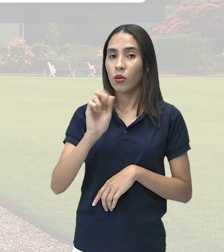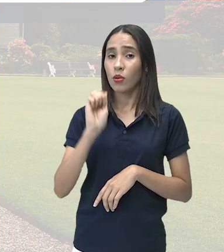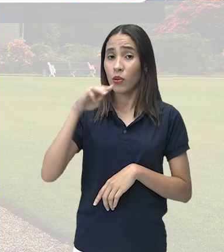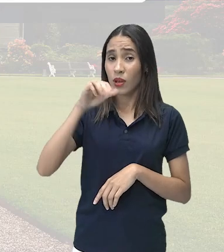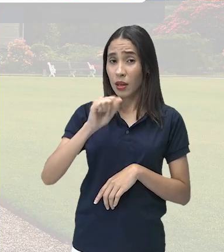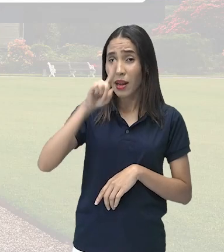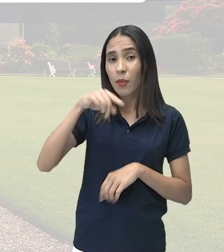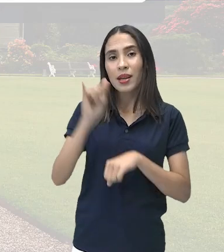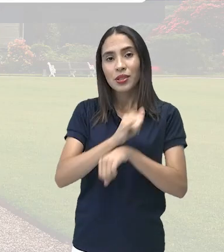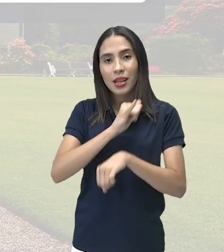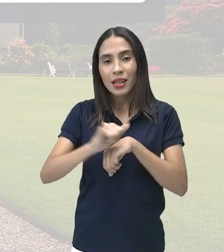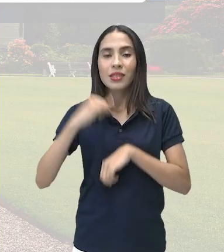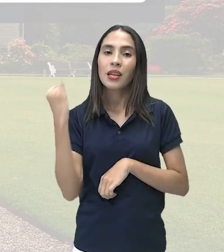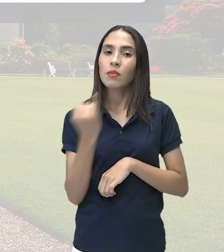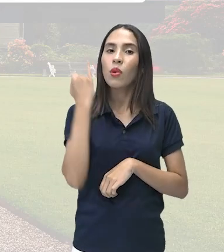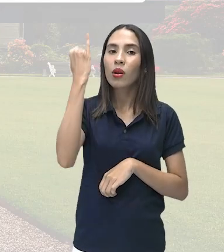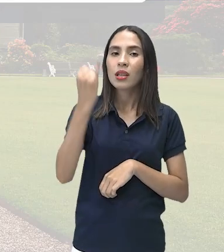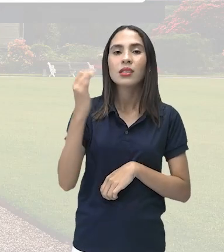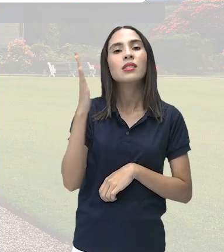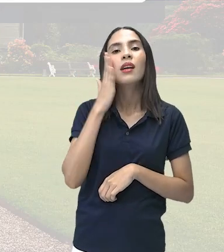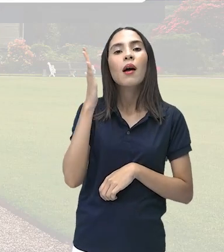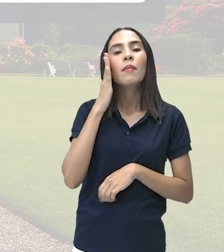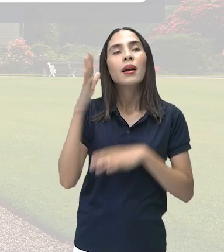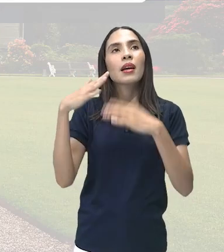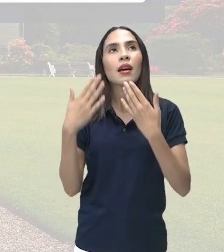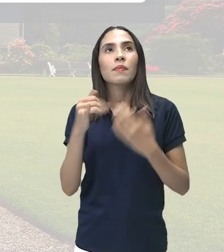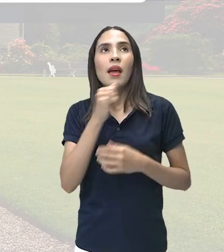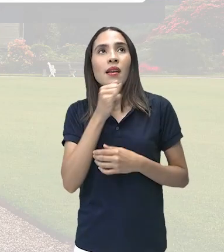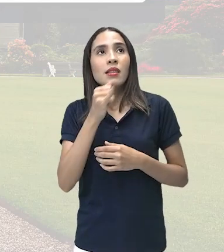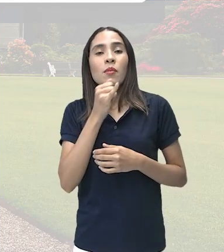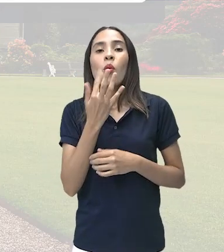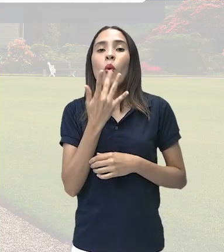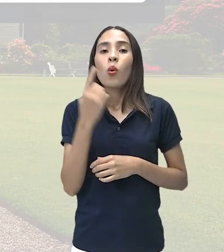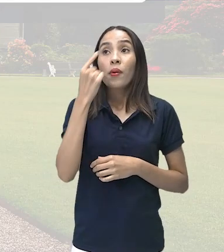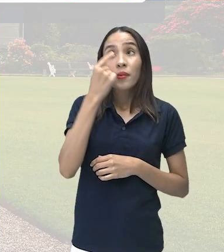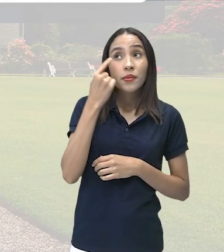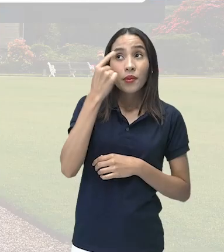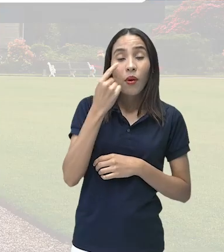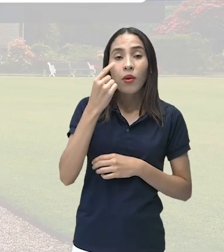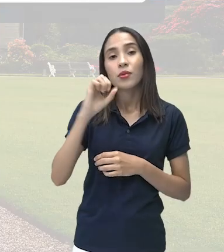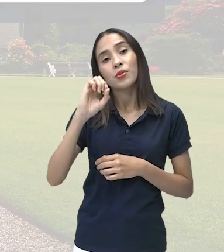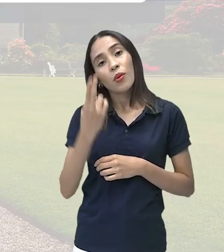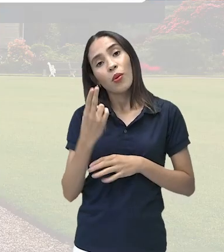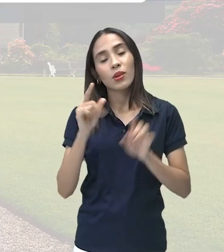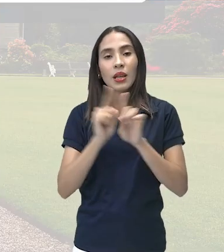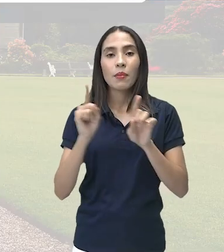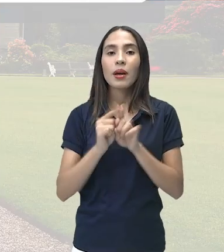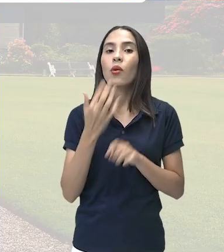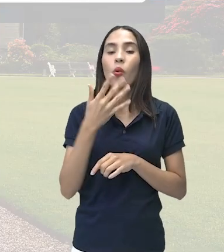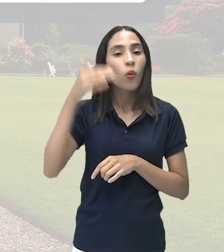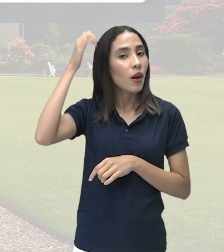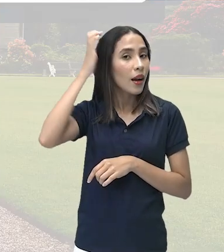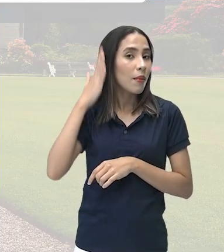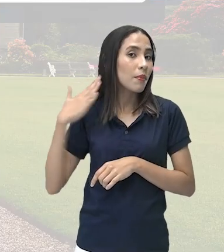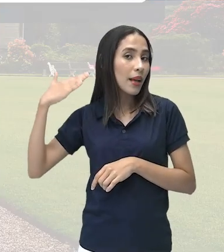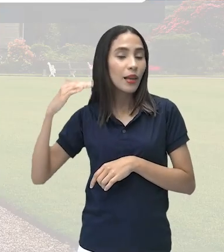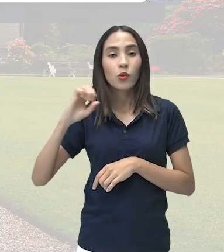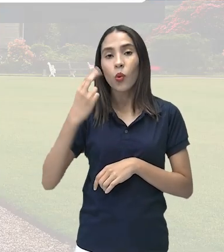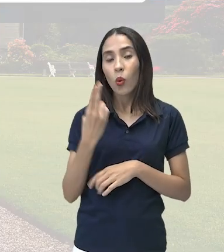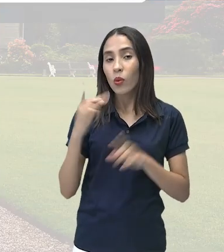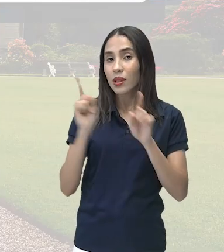é uma ferramenta crucial para identificar como traços, como, por exemplo, a cor dos olhos, ou a cor